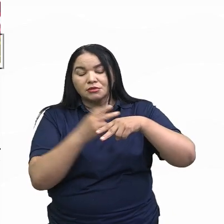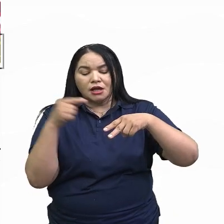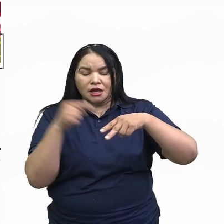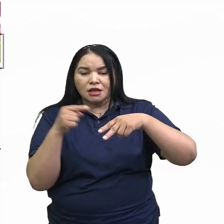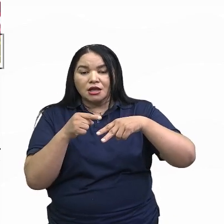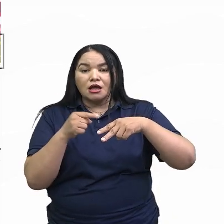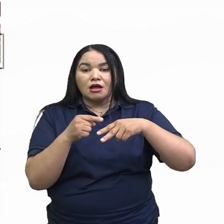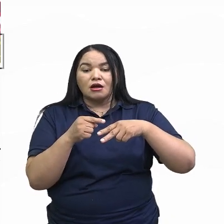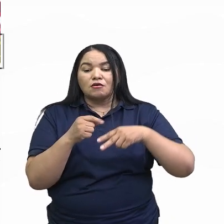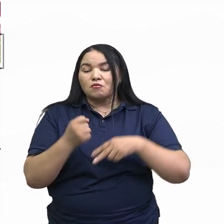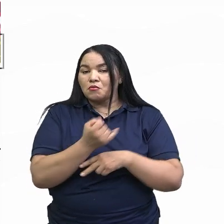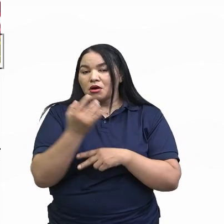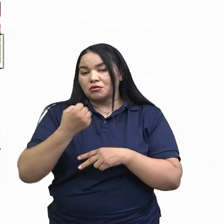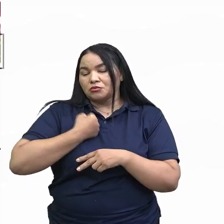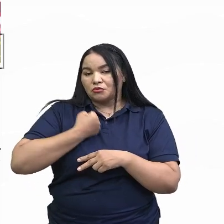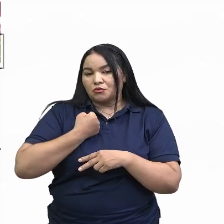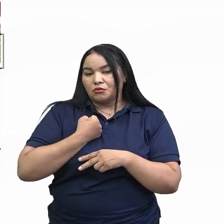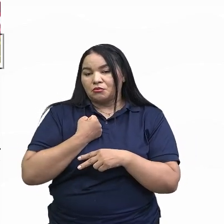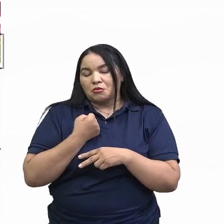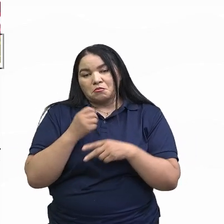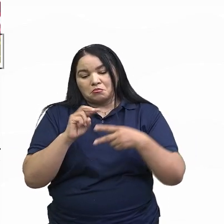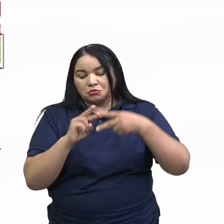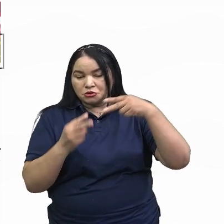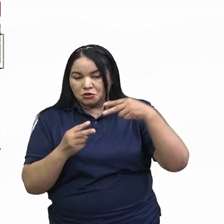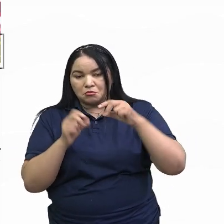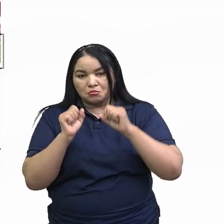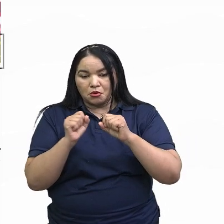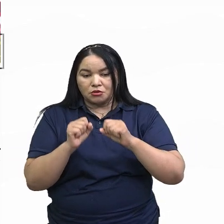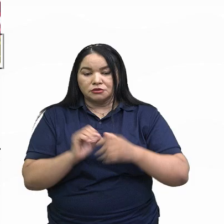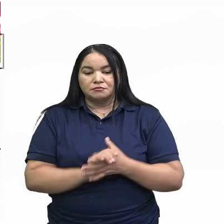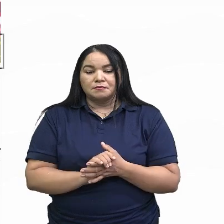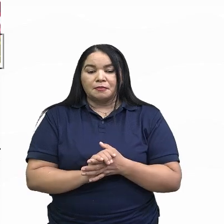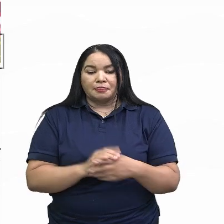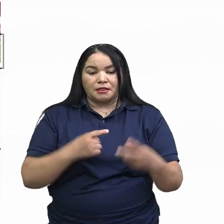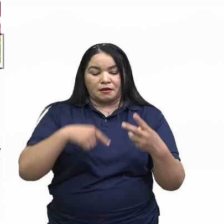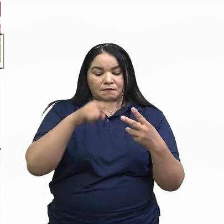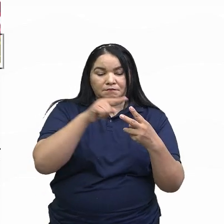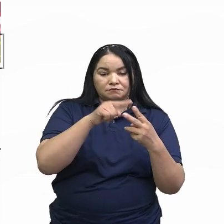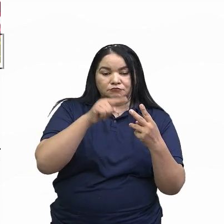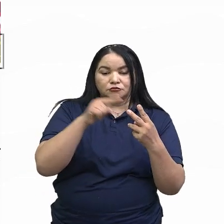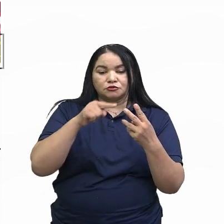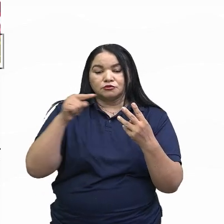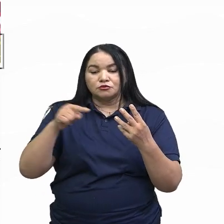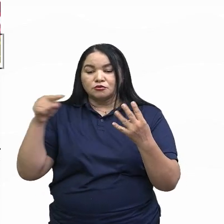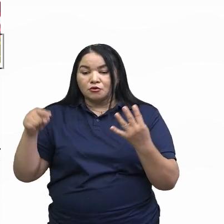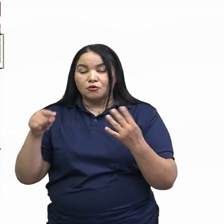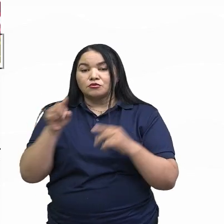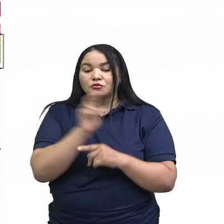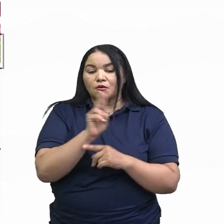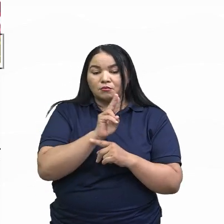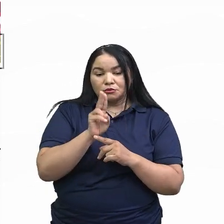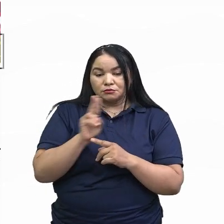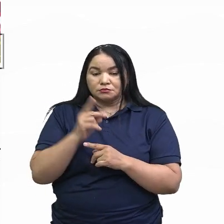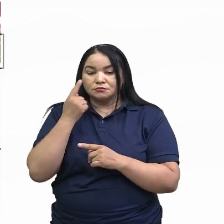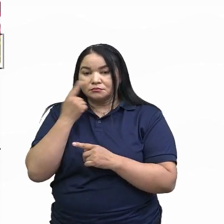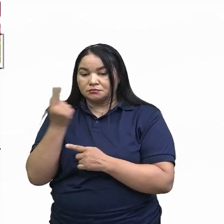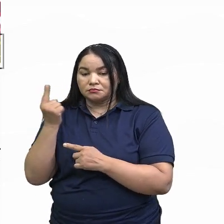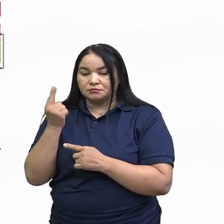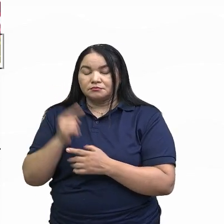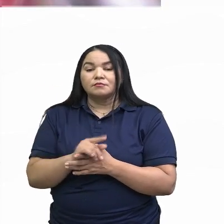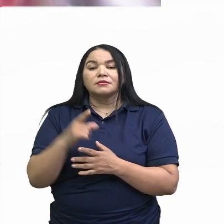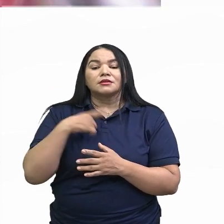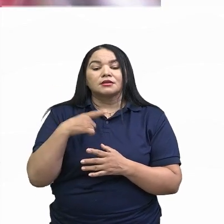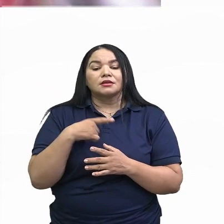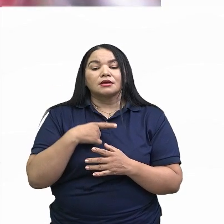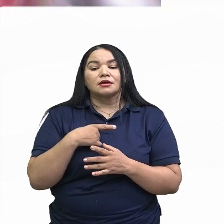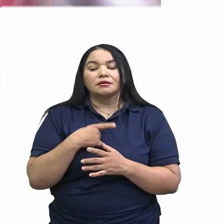número de genes, que podem ser classificados em deleção, duplicação, inversão e translocação. E aí a gente tem um